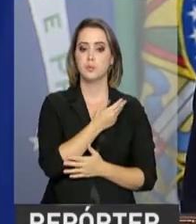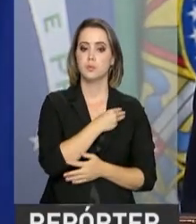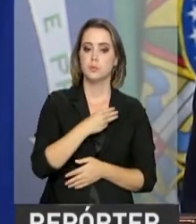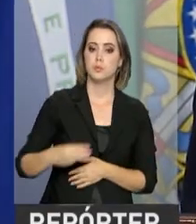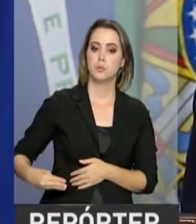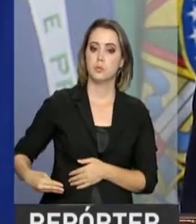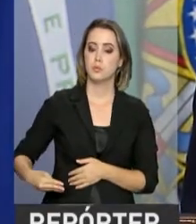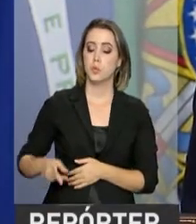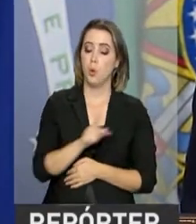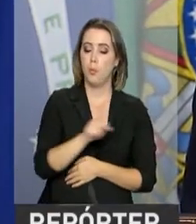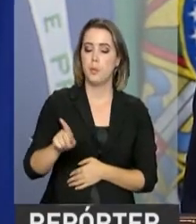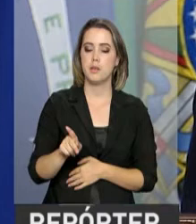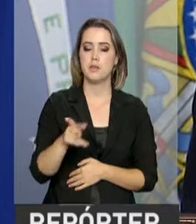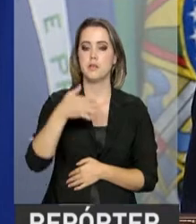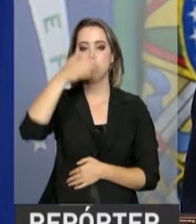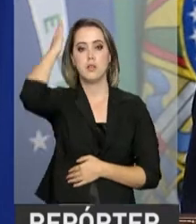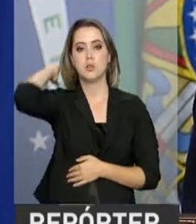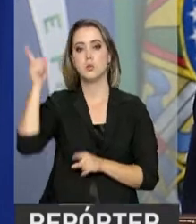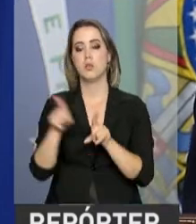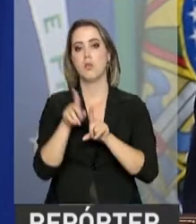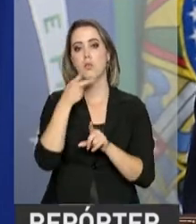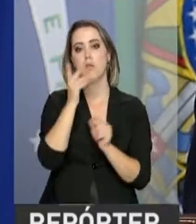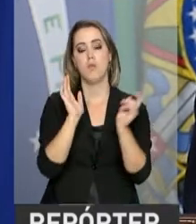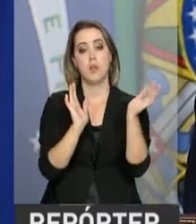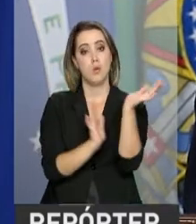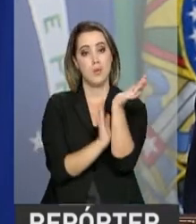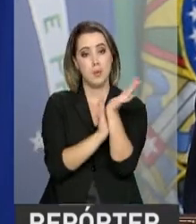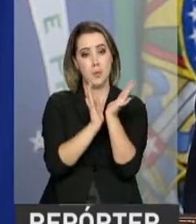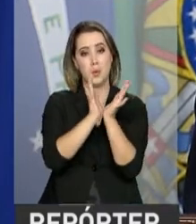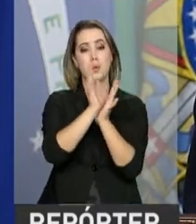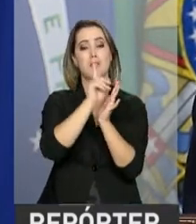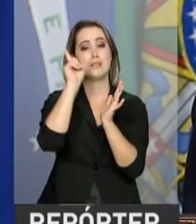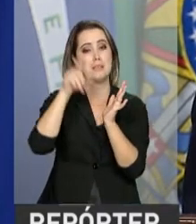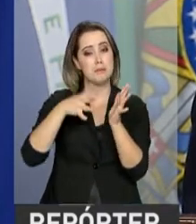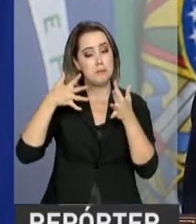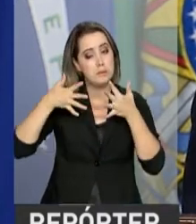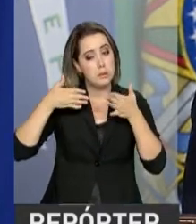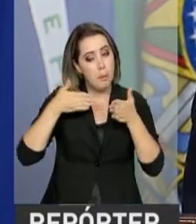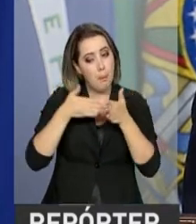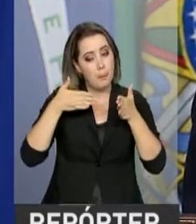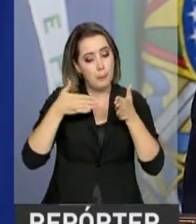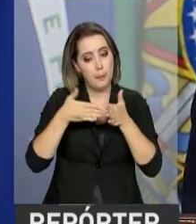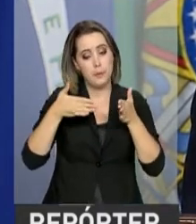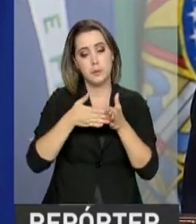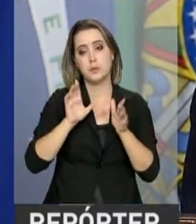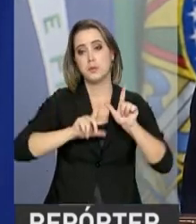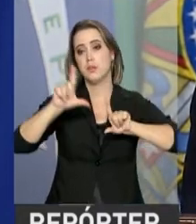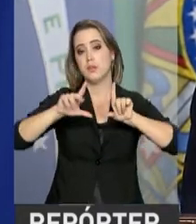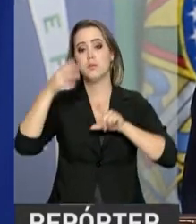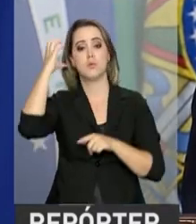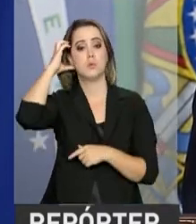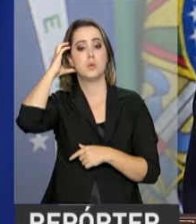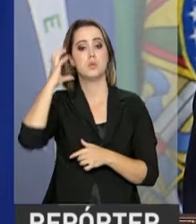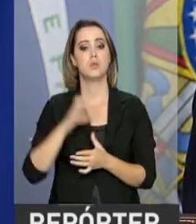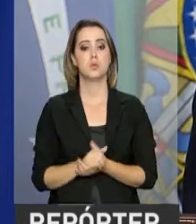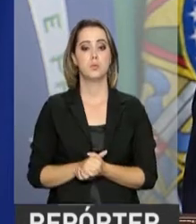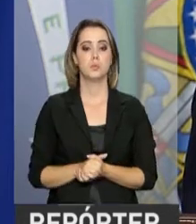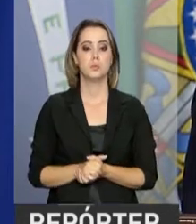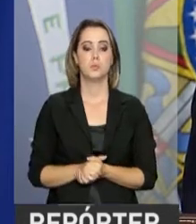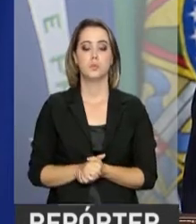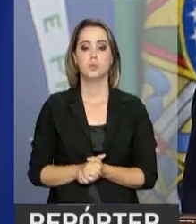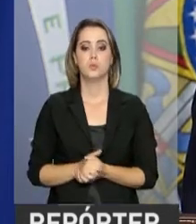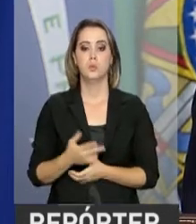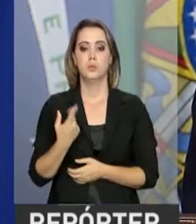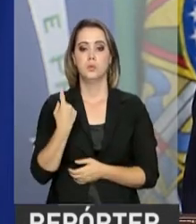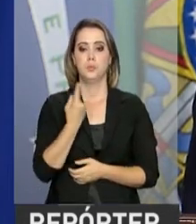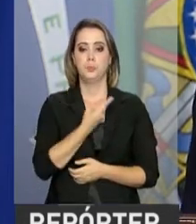Temer afirmou que a burocracia na renovação de licenças era um entrave para as emissoras de rádio e TV. Eu